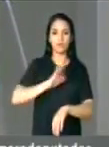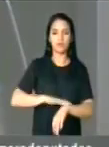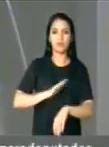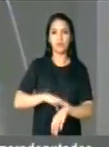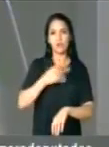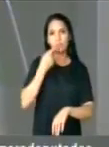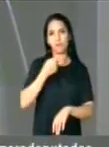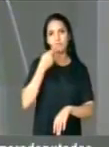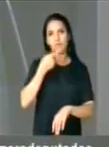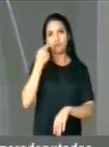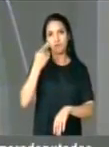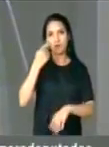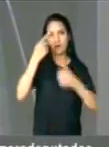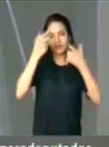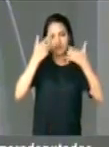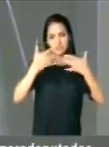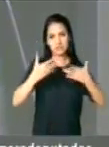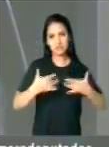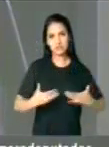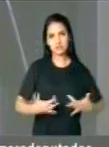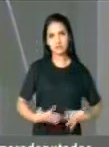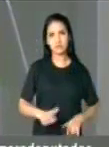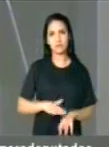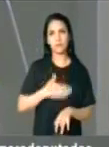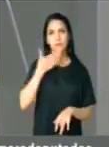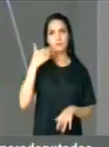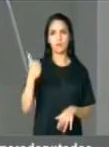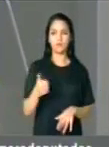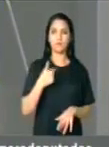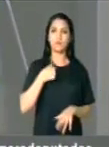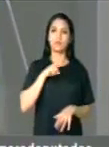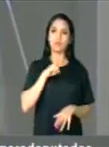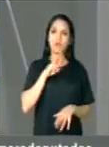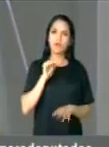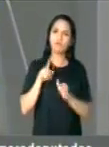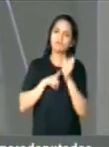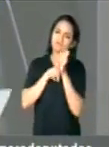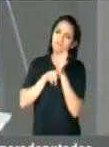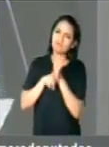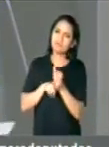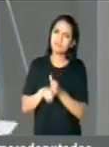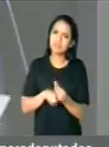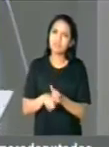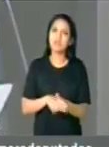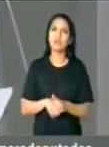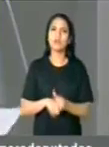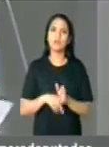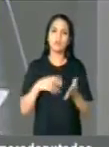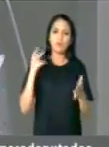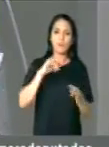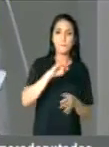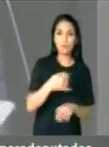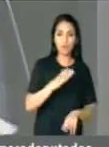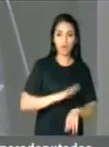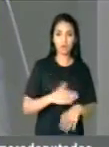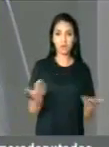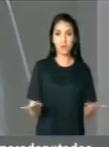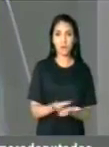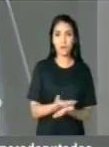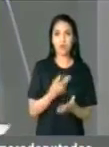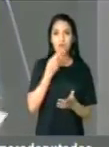E assim poder fazer essas análises que vou fazendo, né, por fragmentos, porque